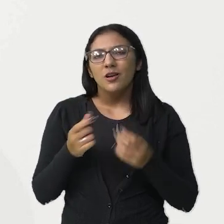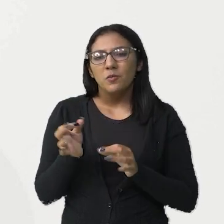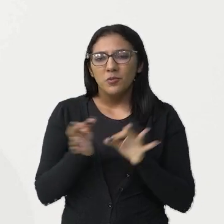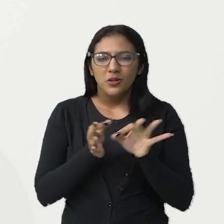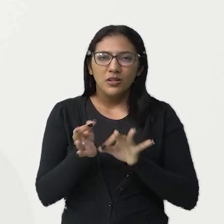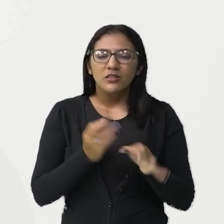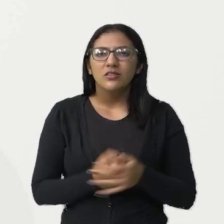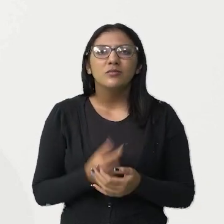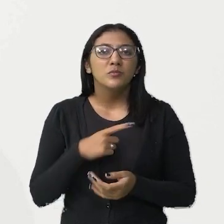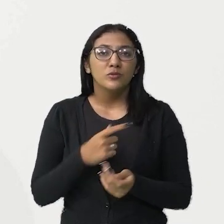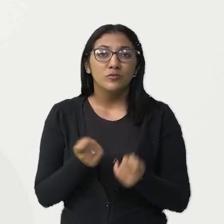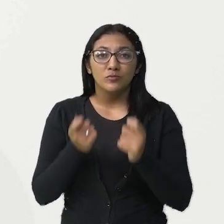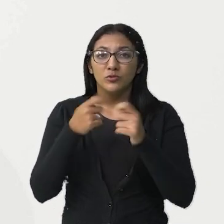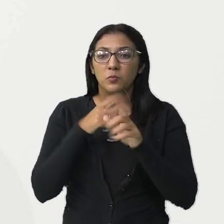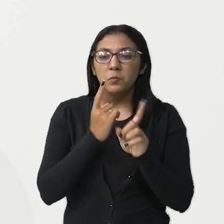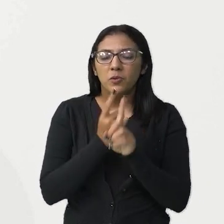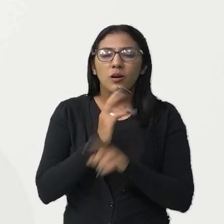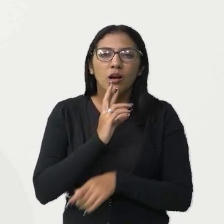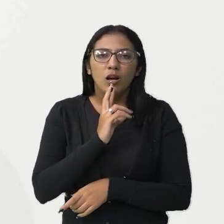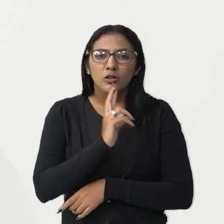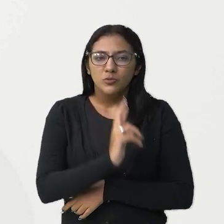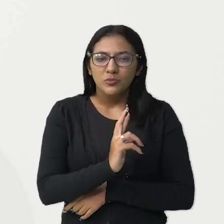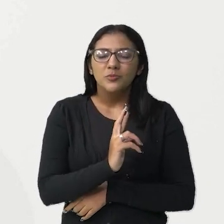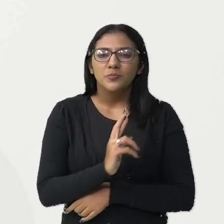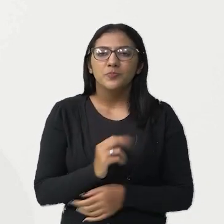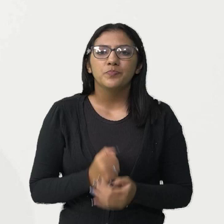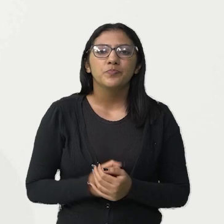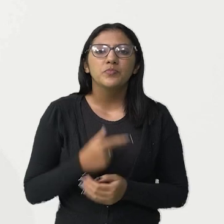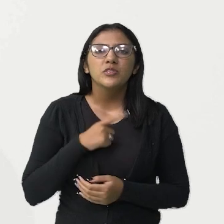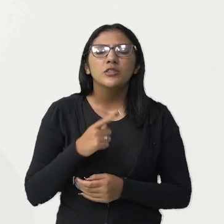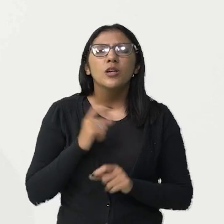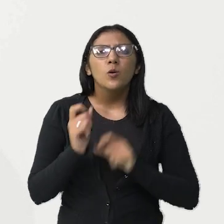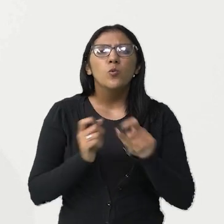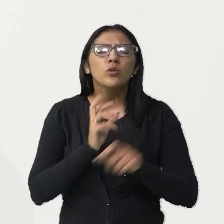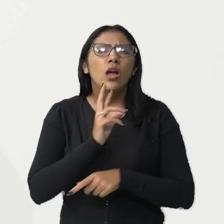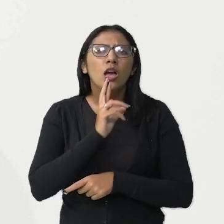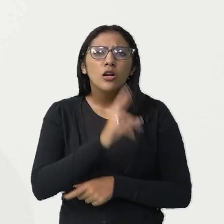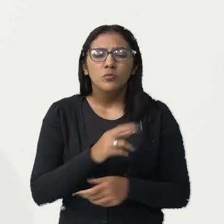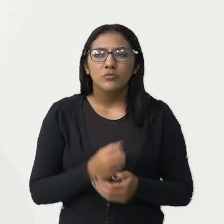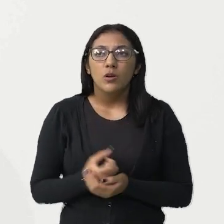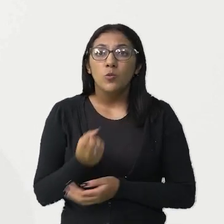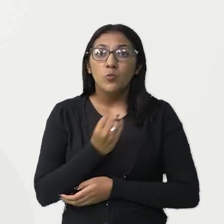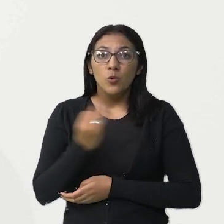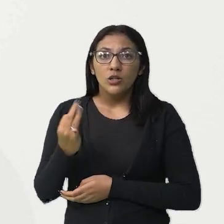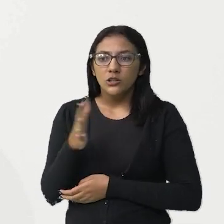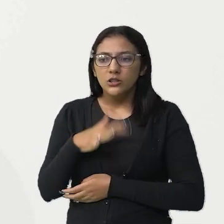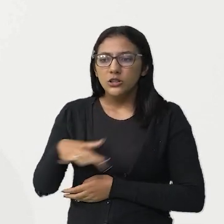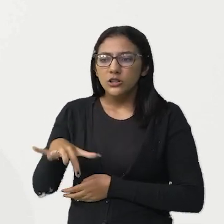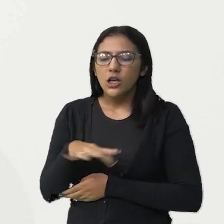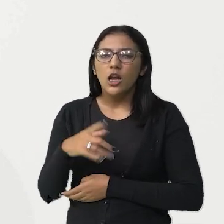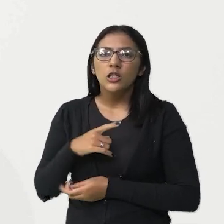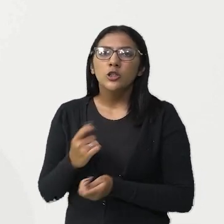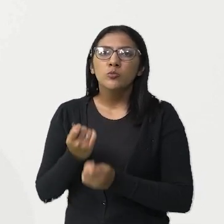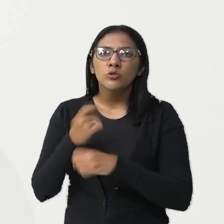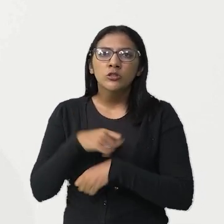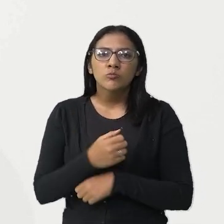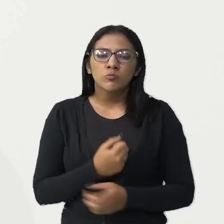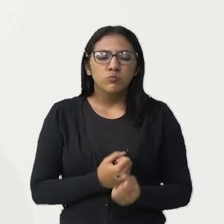a gente encontrar, então, a nossa solução, né? Que era o quê? O tanto de metros quadrados que vão ser plantados